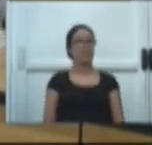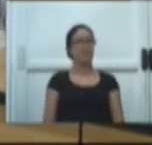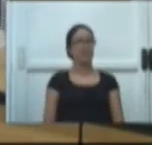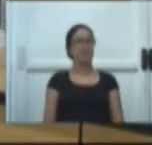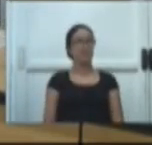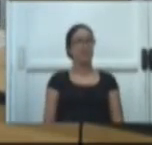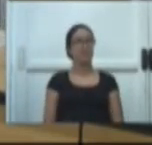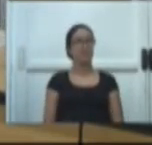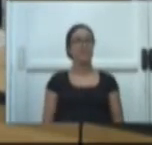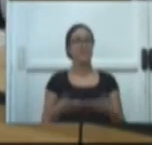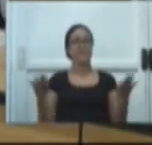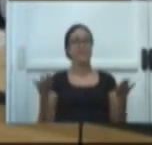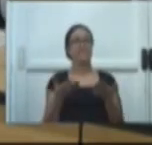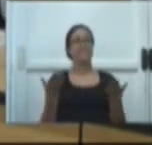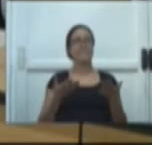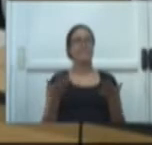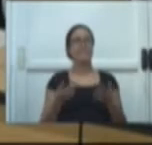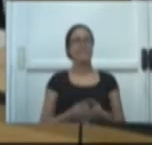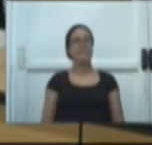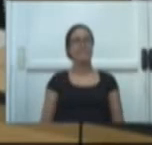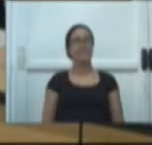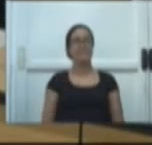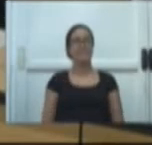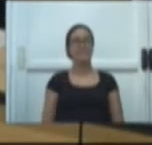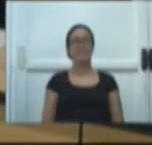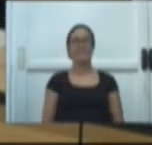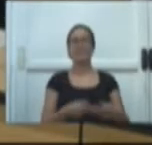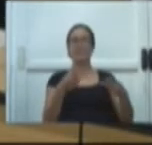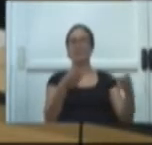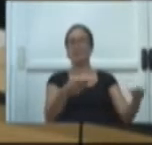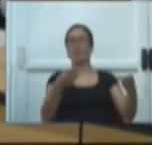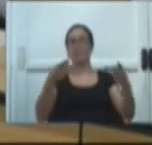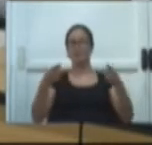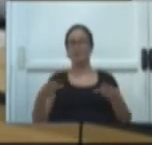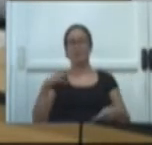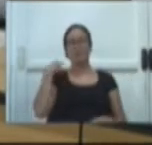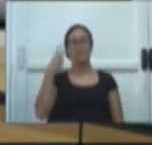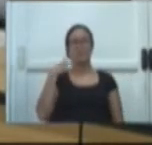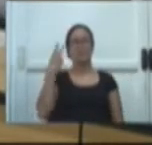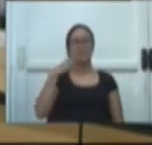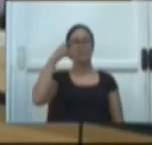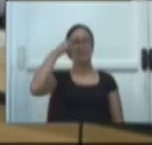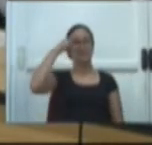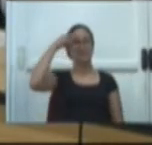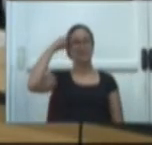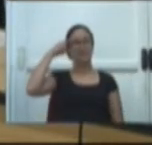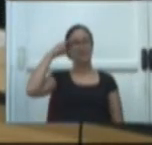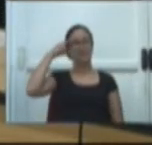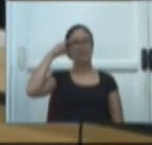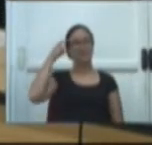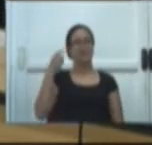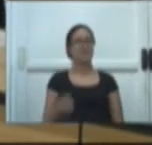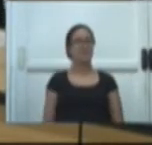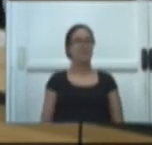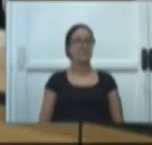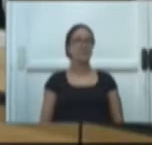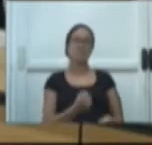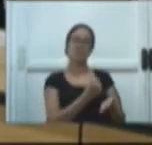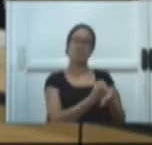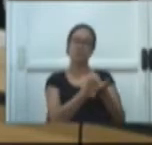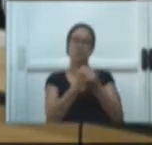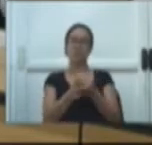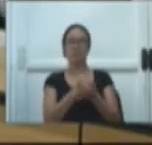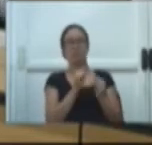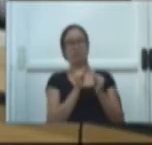E agora eu convido o vereador Wilson Nunes Cerqueira para nos acompanhar na entrega da